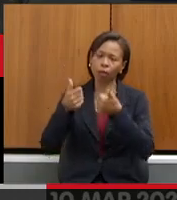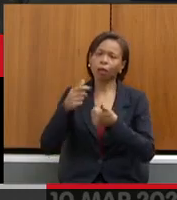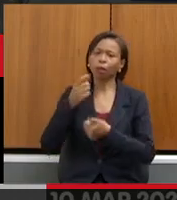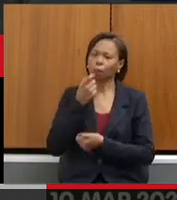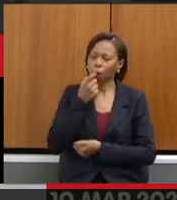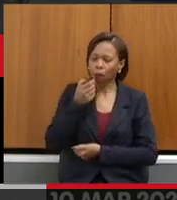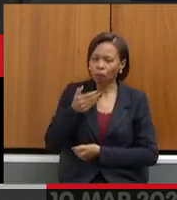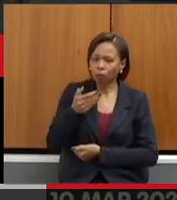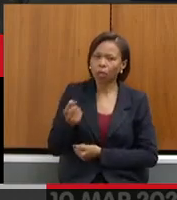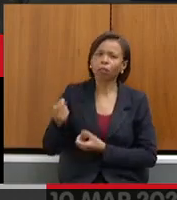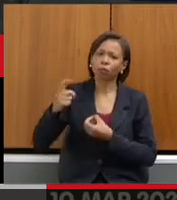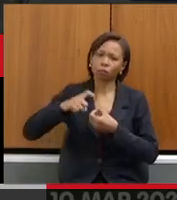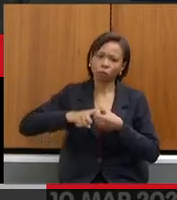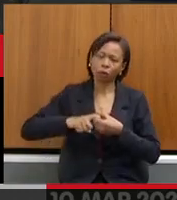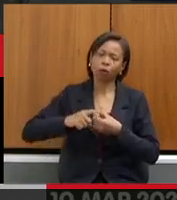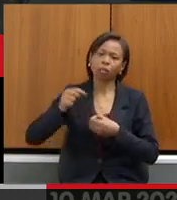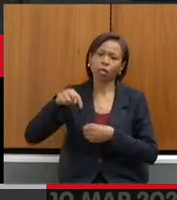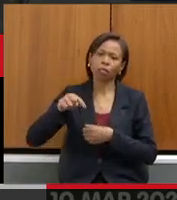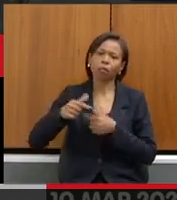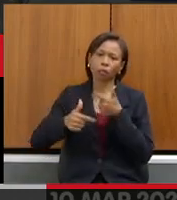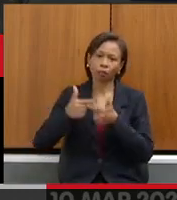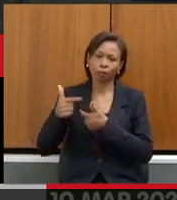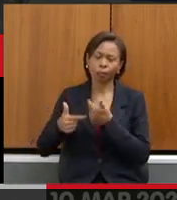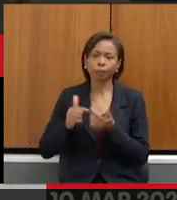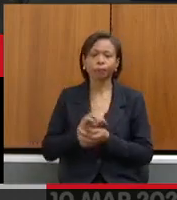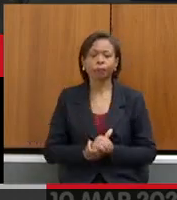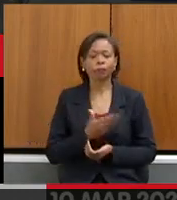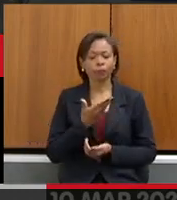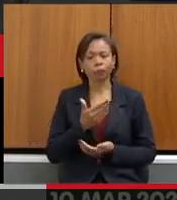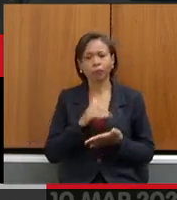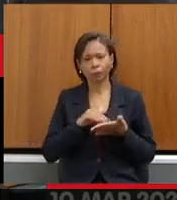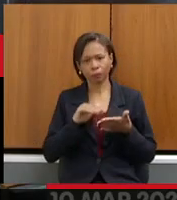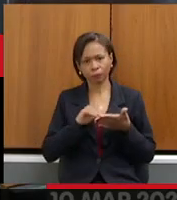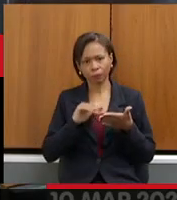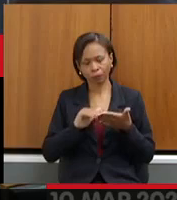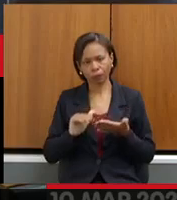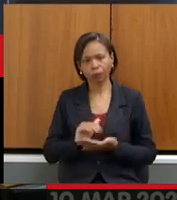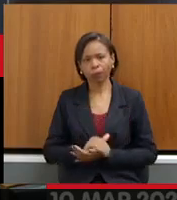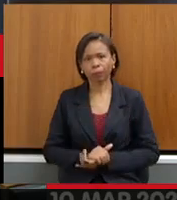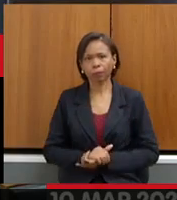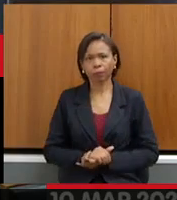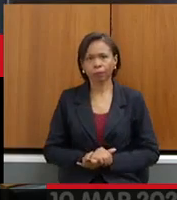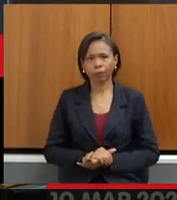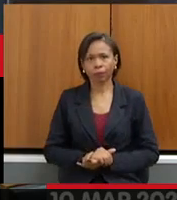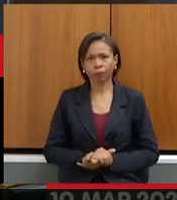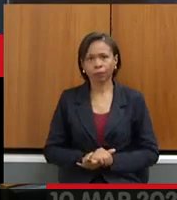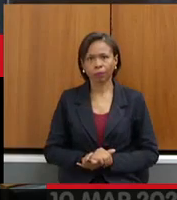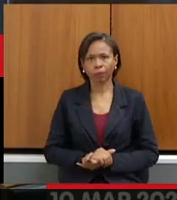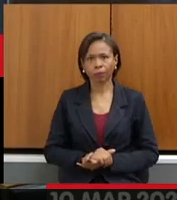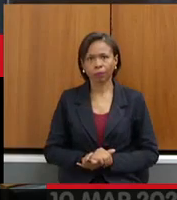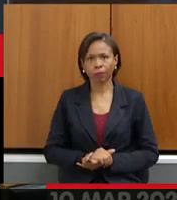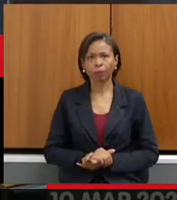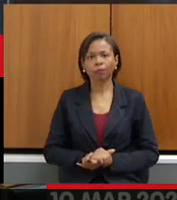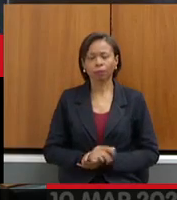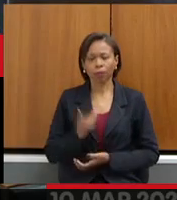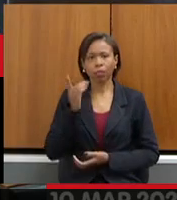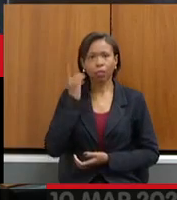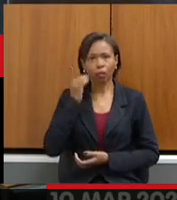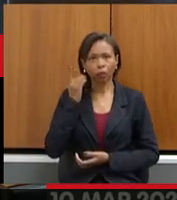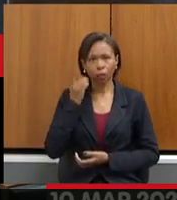breve poderá retornar conosco aqui os trabalhos com a palavra o secretário Carlos Eduardo aí obrigado